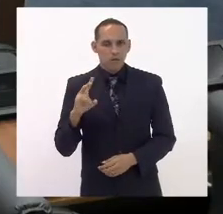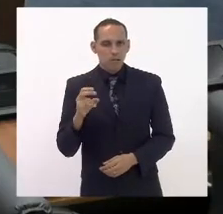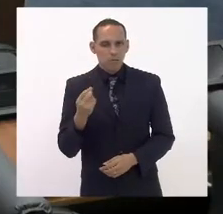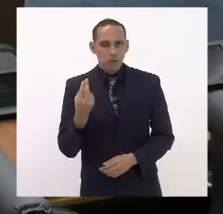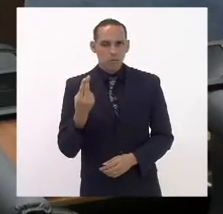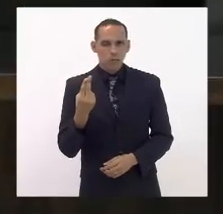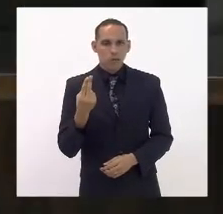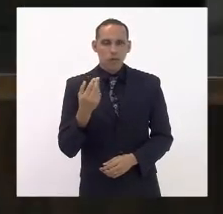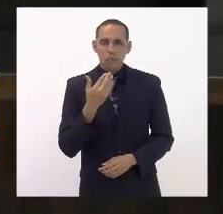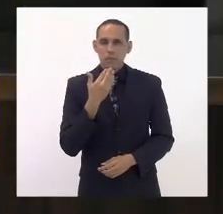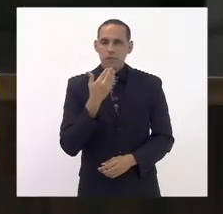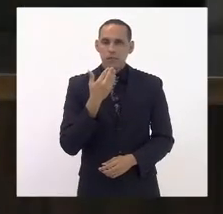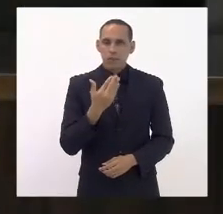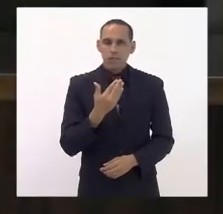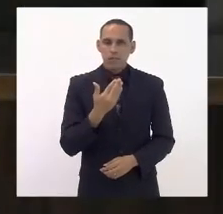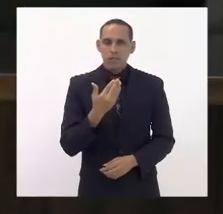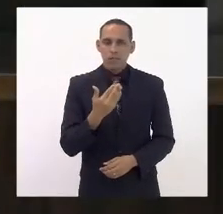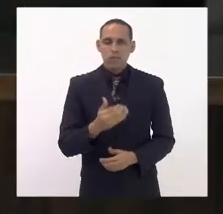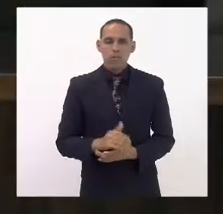Eu vou pedir...